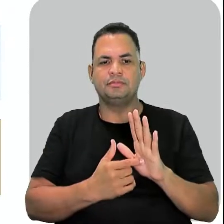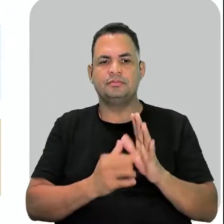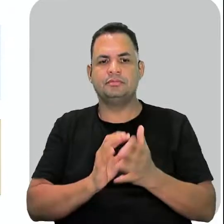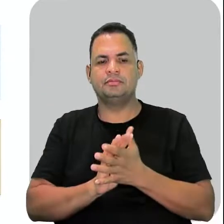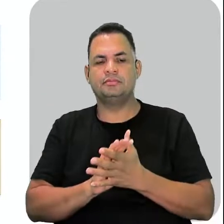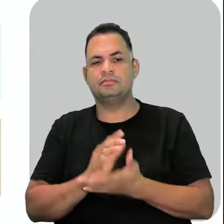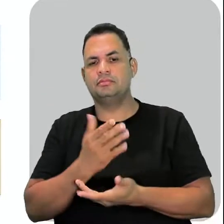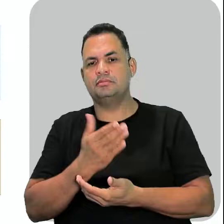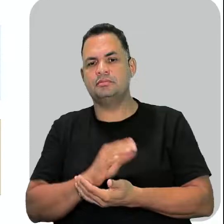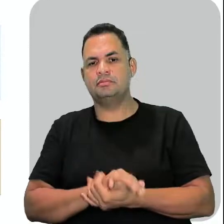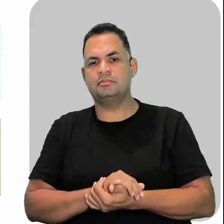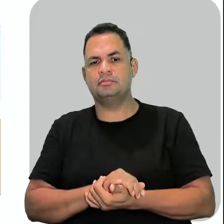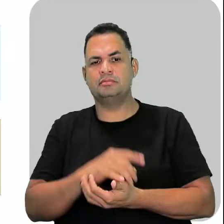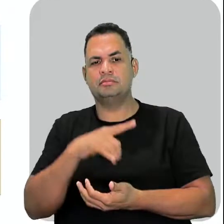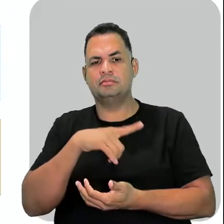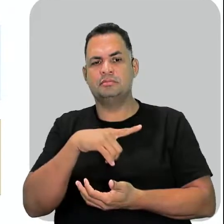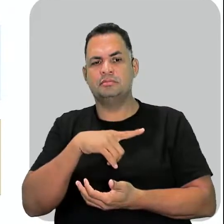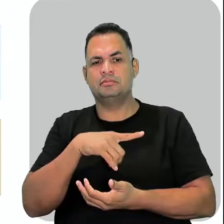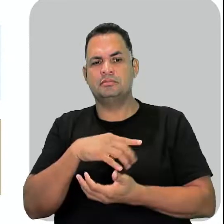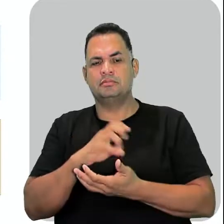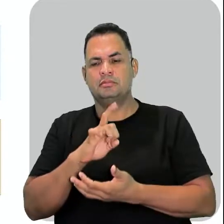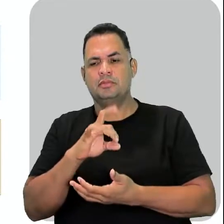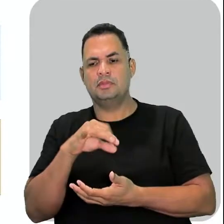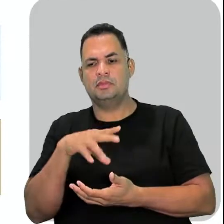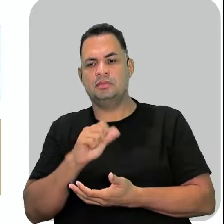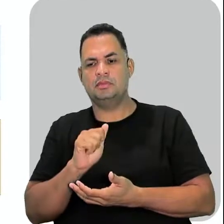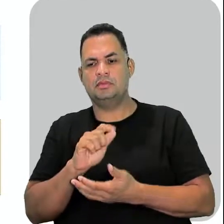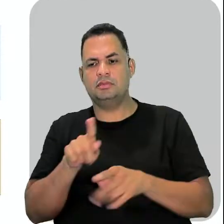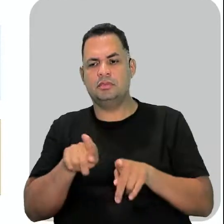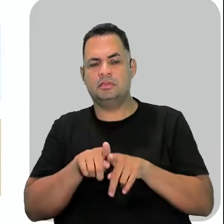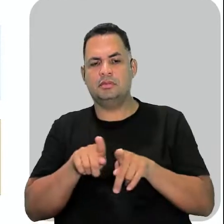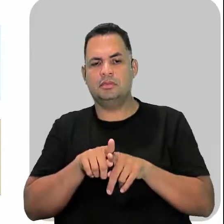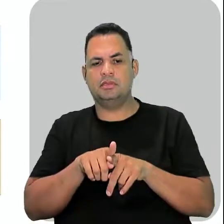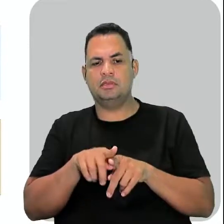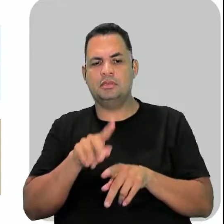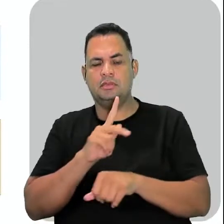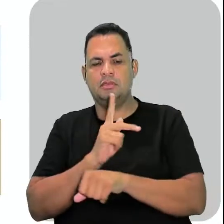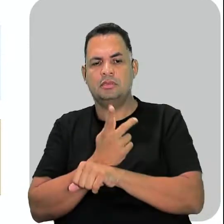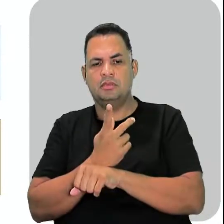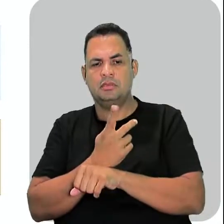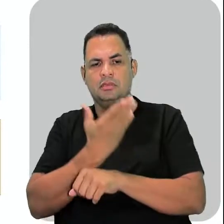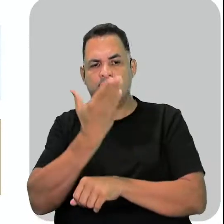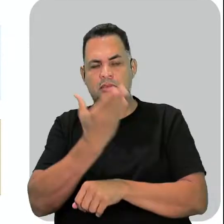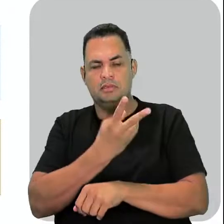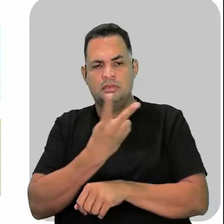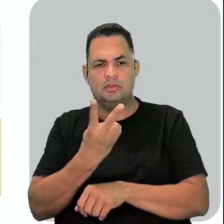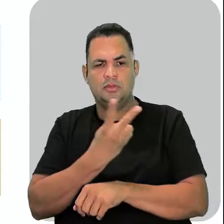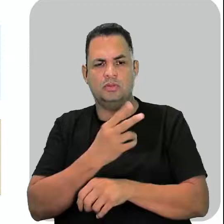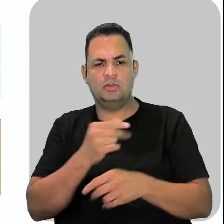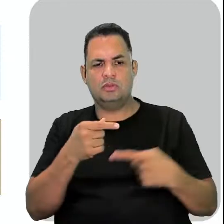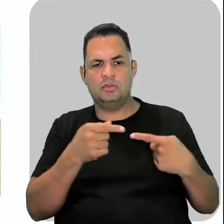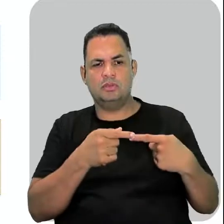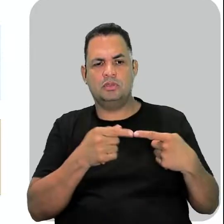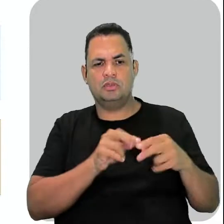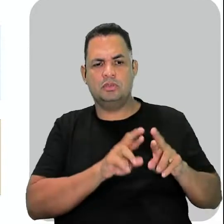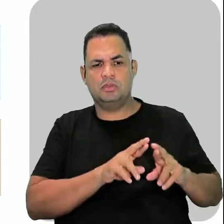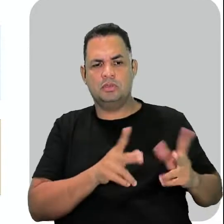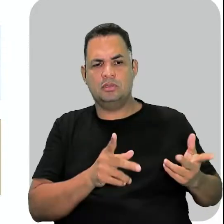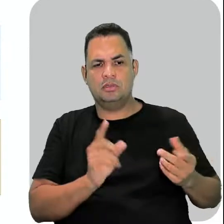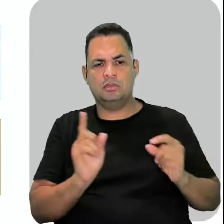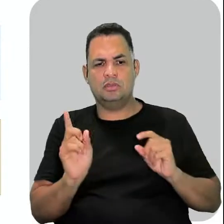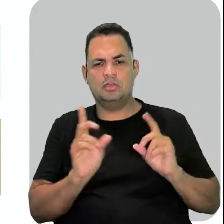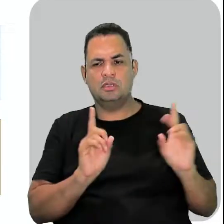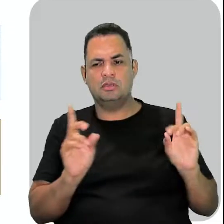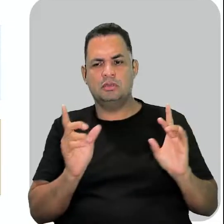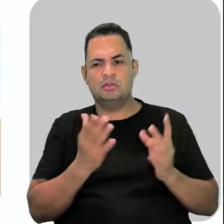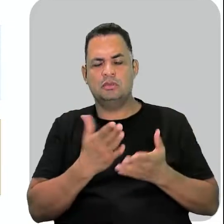ligantes diferentes, olha só, aqui eu tenho etil e aqui eu tenho hidrogênio, e esse daqui também, os seus dois ligantes são diferentes entre